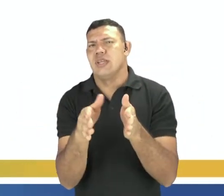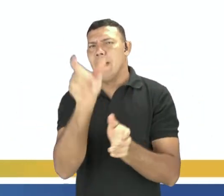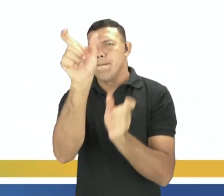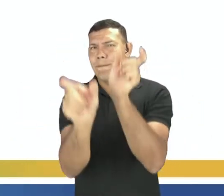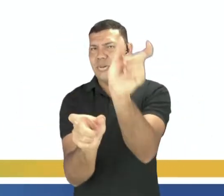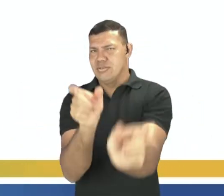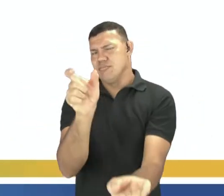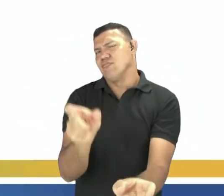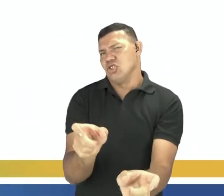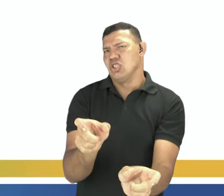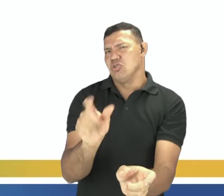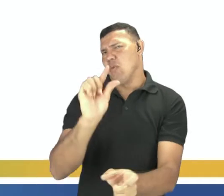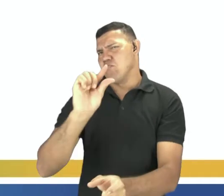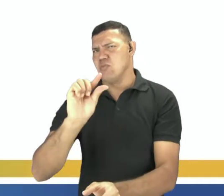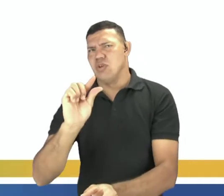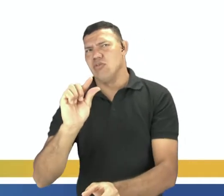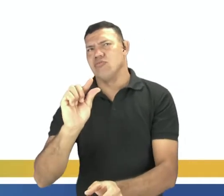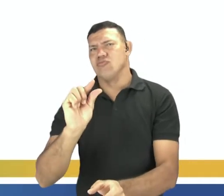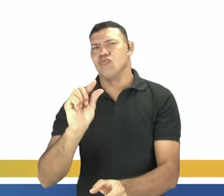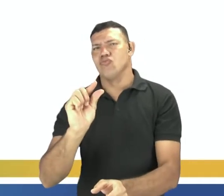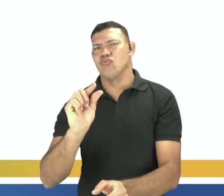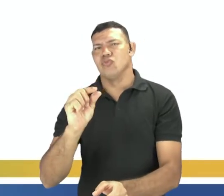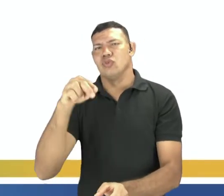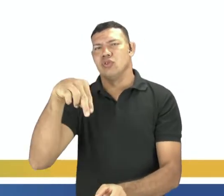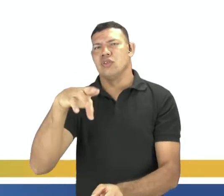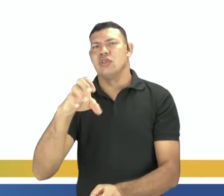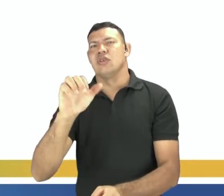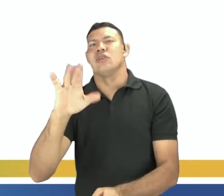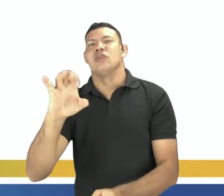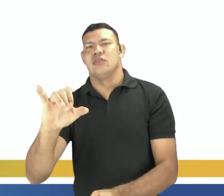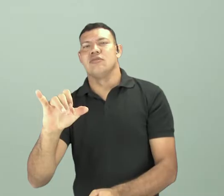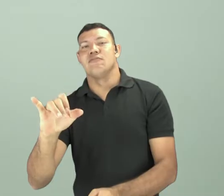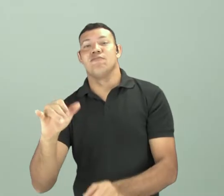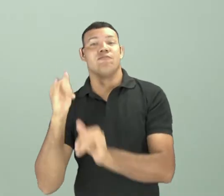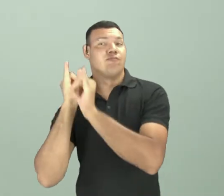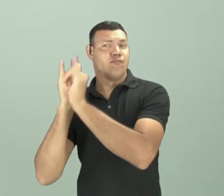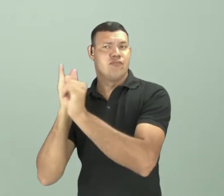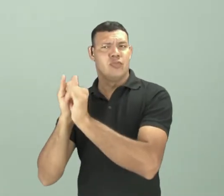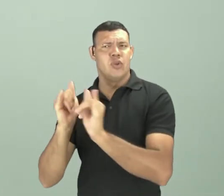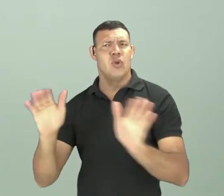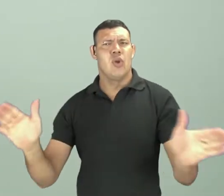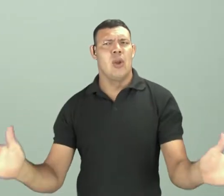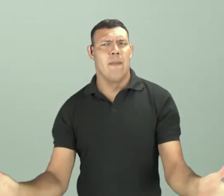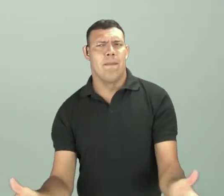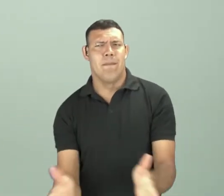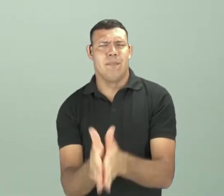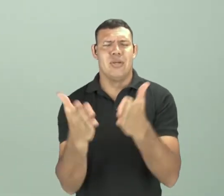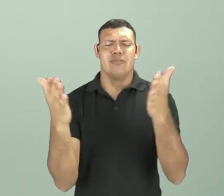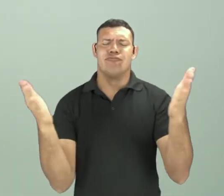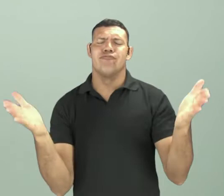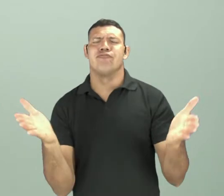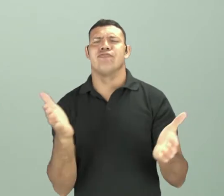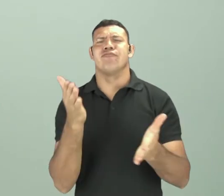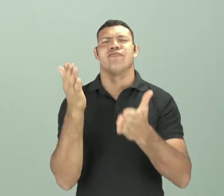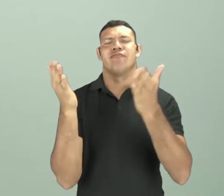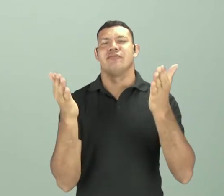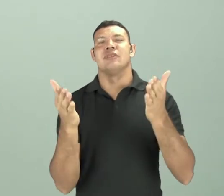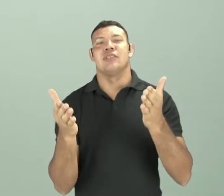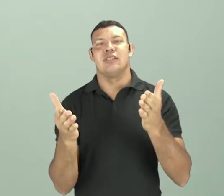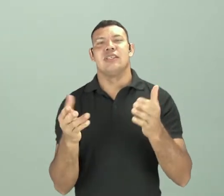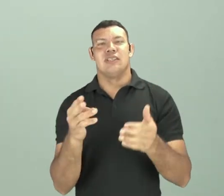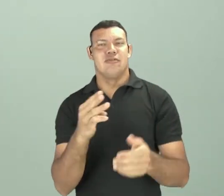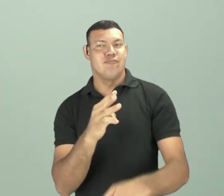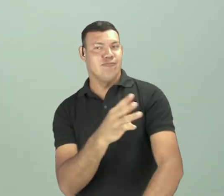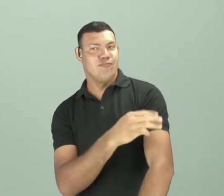um núcleo. Nós podemos ter os contos fantásticos, que é aqueles que vocês ouviram quando era criança, lá no ensino fundamental